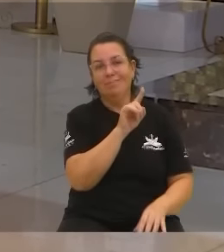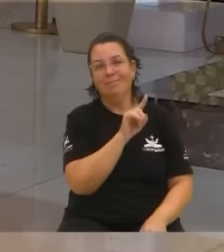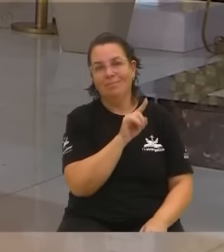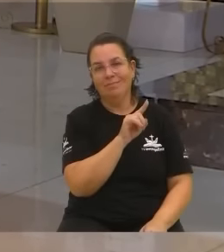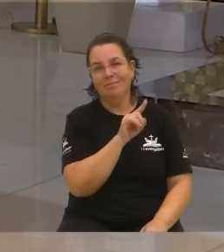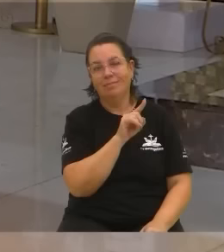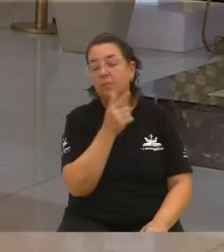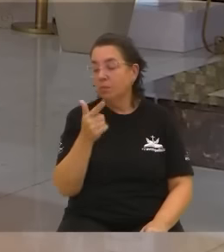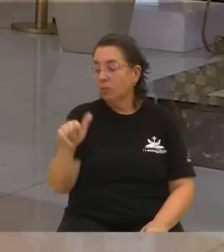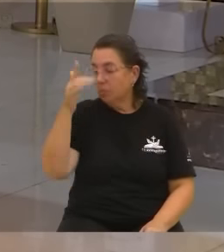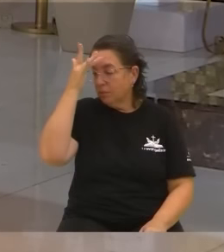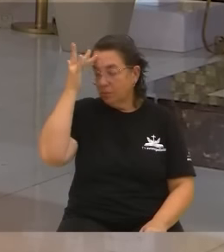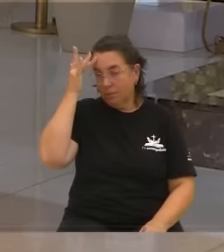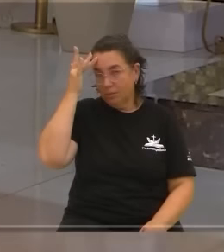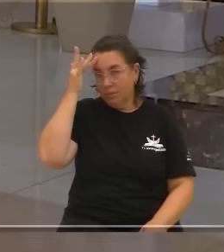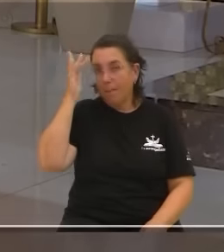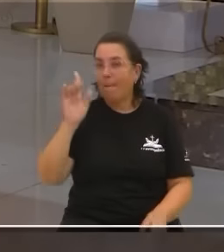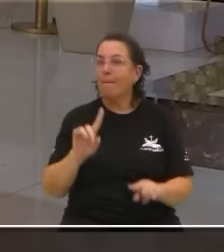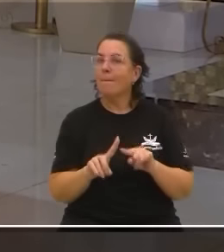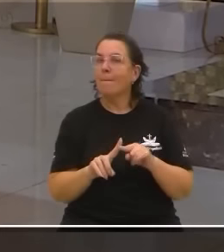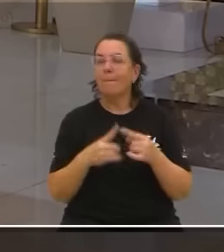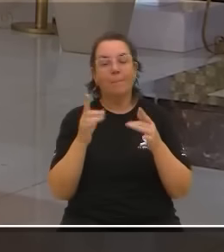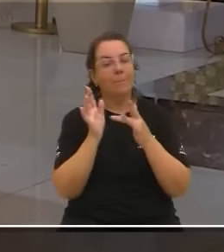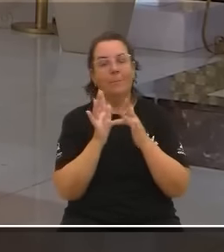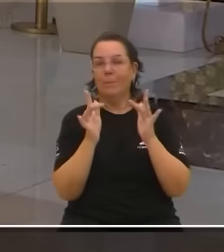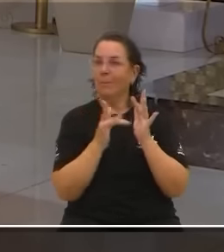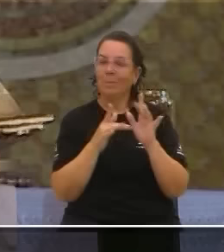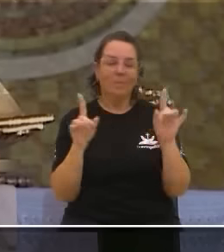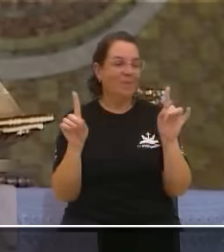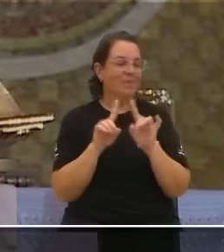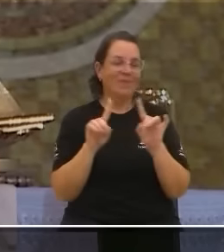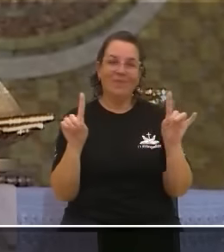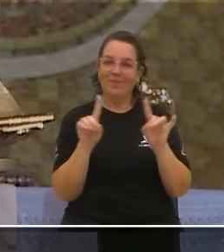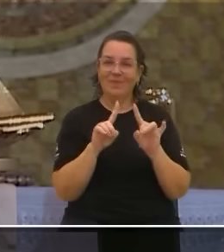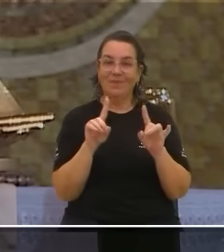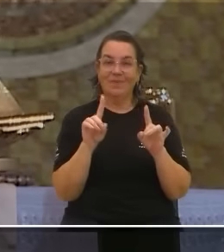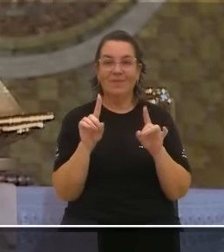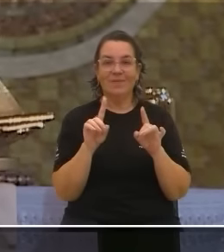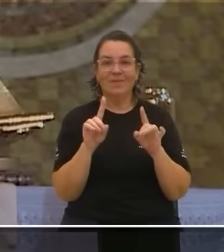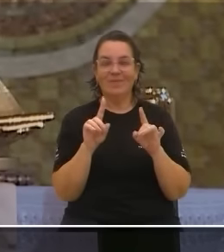para os outros, para Jesus não.